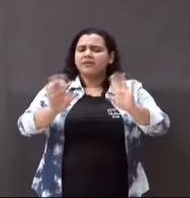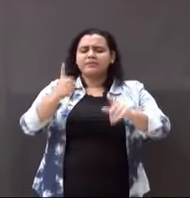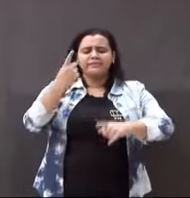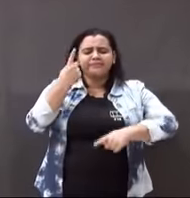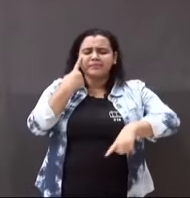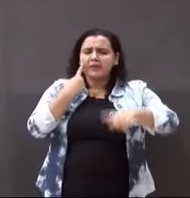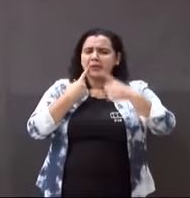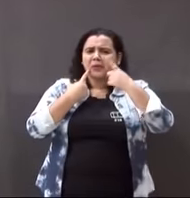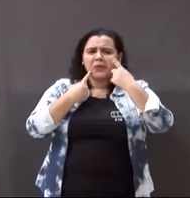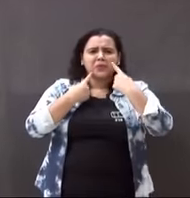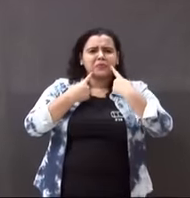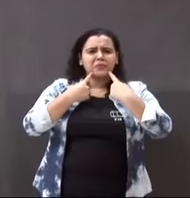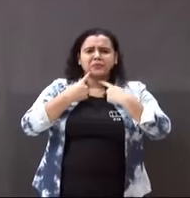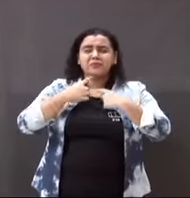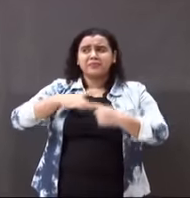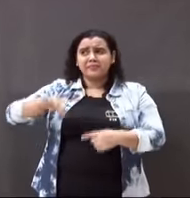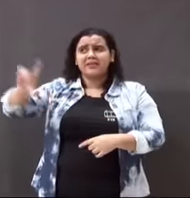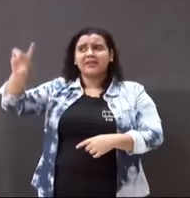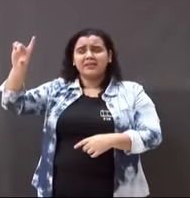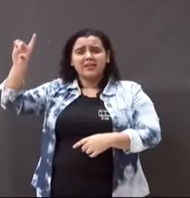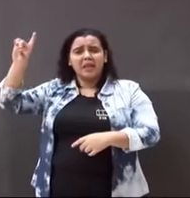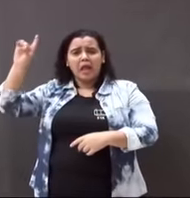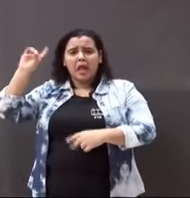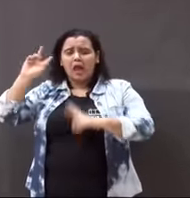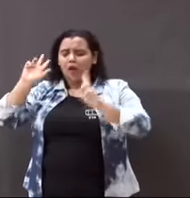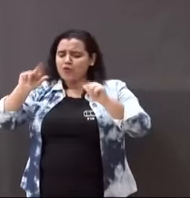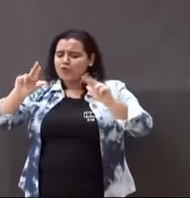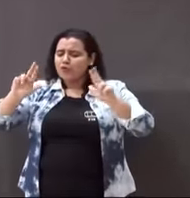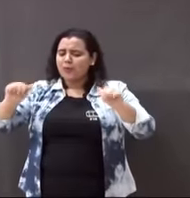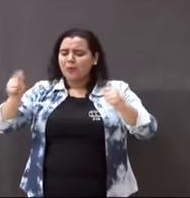De você não dorme, não.